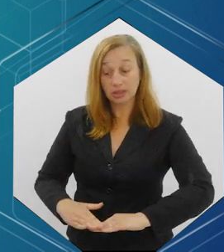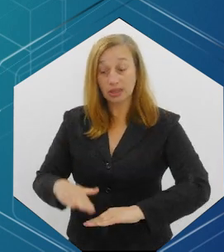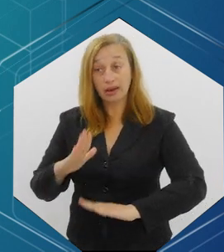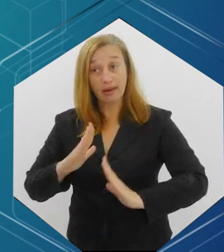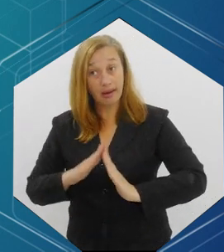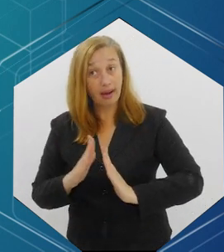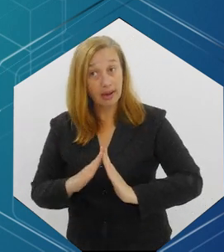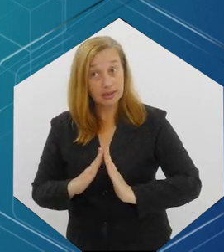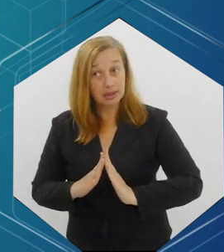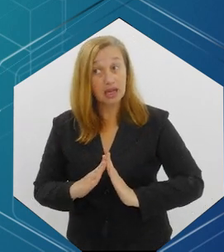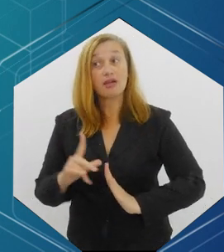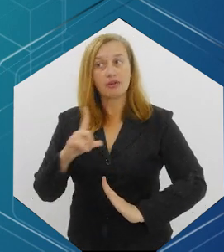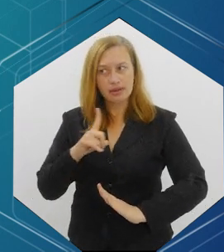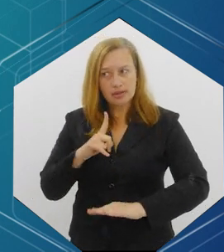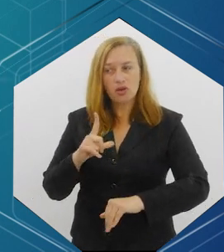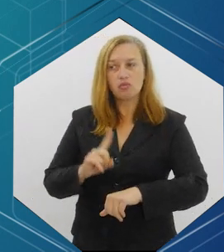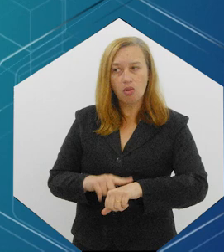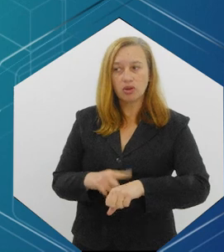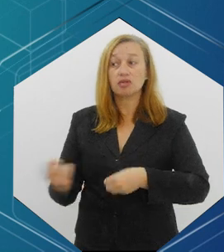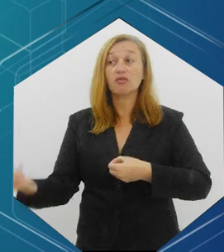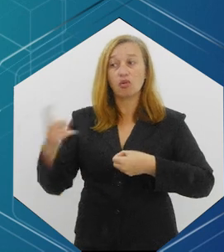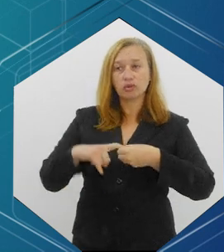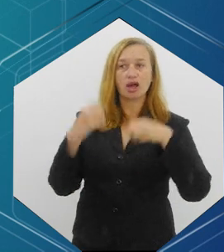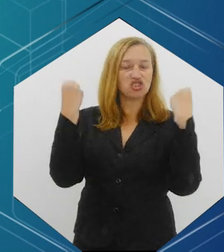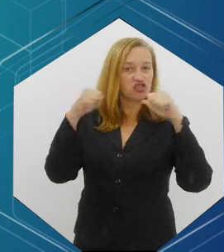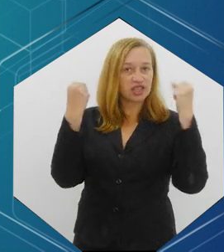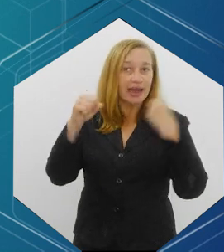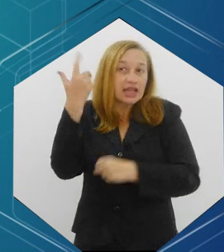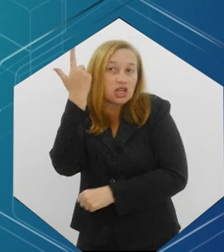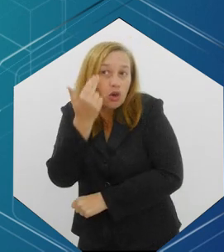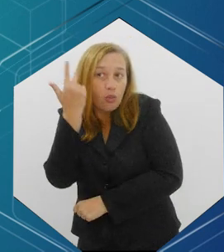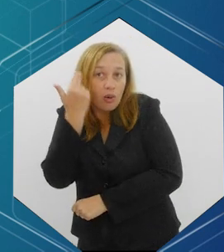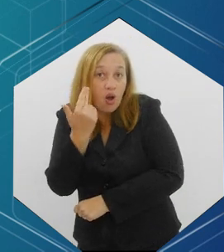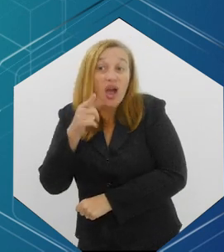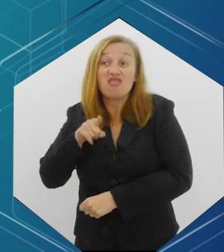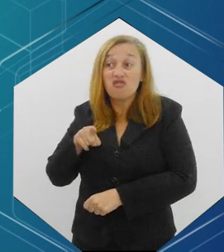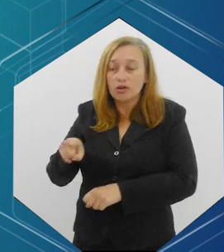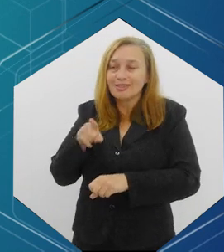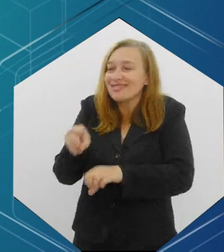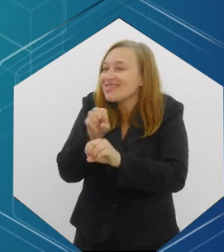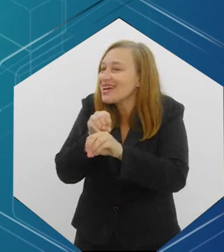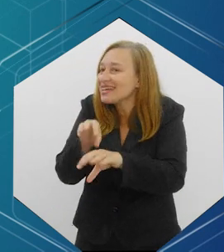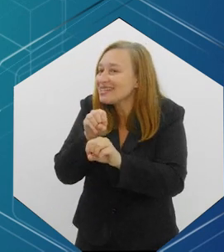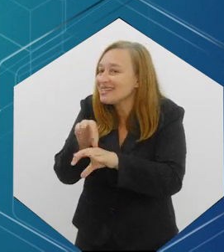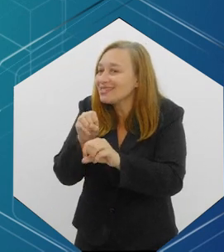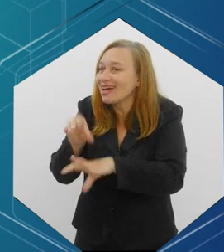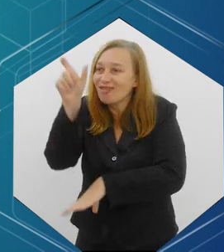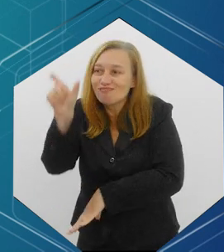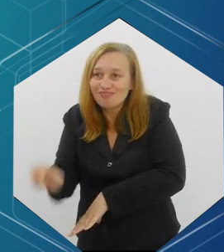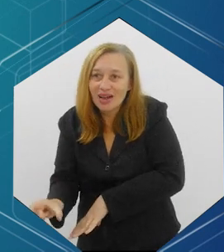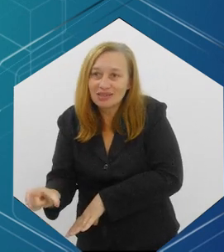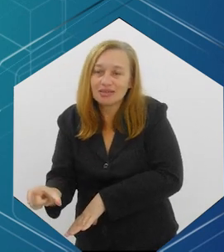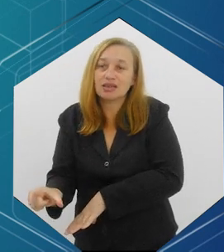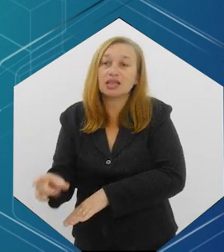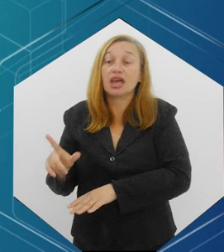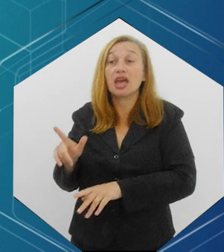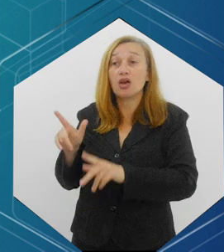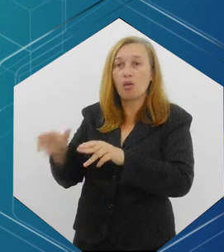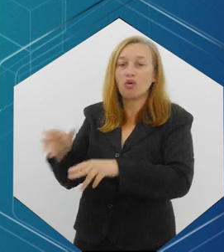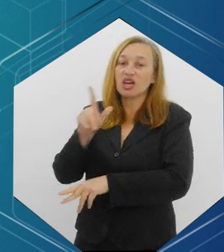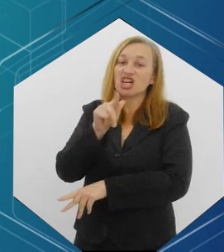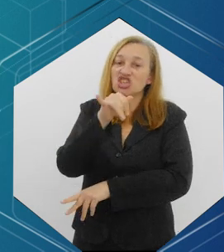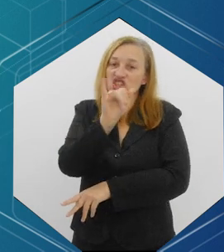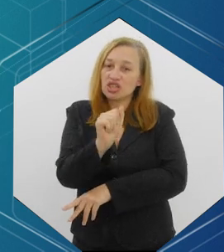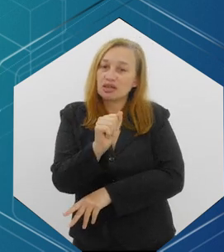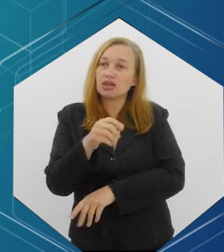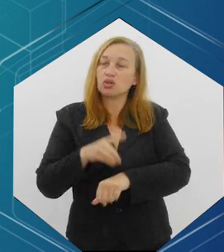calma, que em algum momento você vai voltar às suas atividades. E aí você trabalhar a cabeça, muitas vezes, do seu paciente, que é o